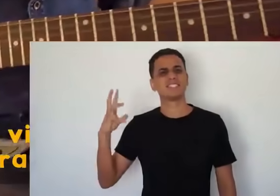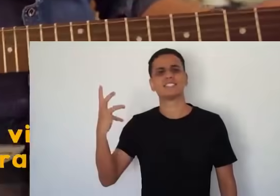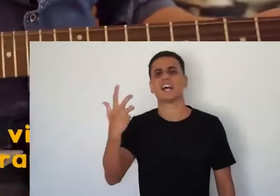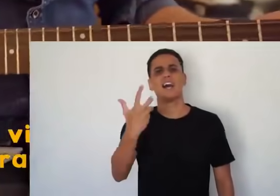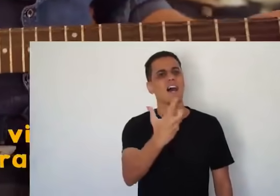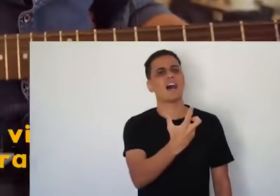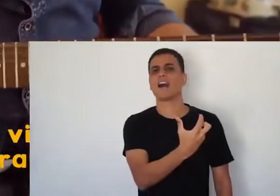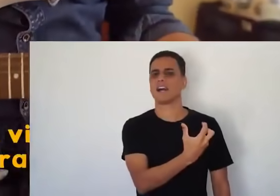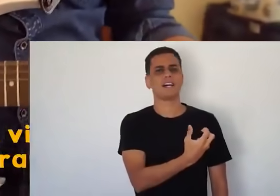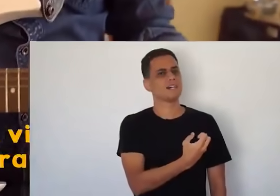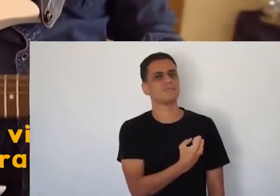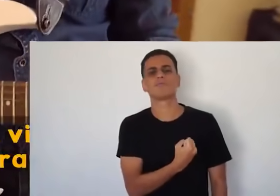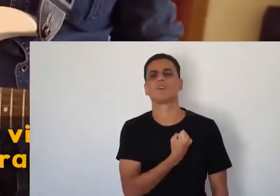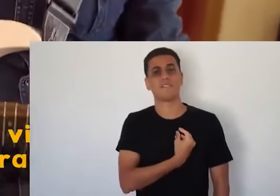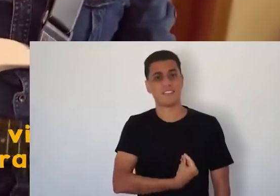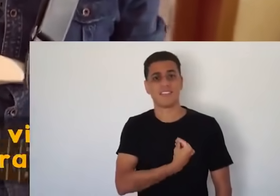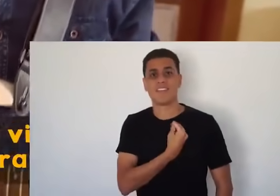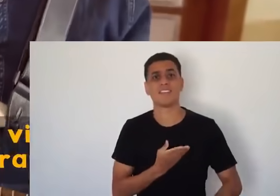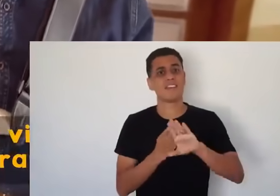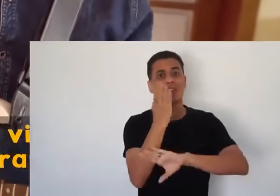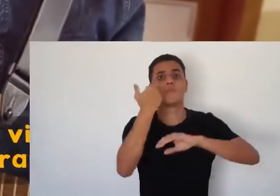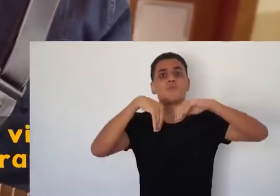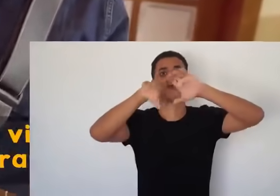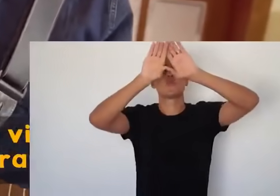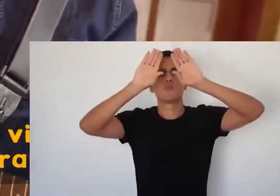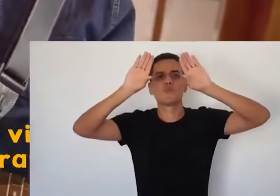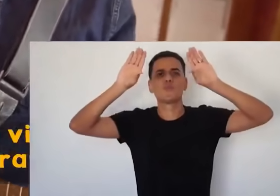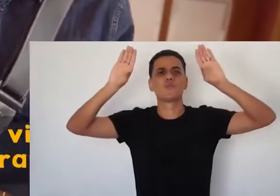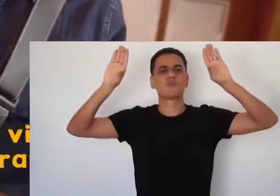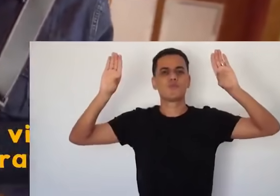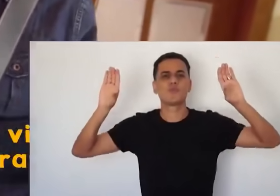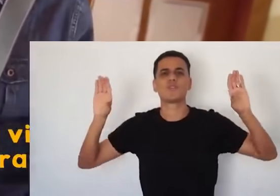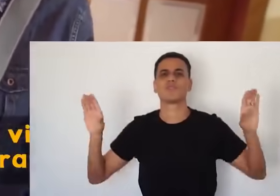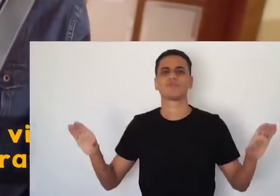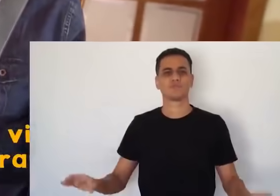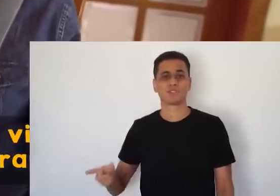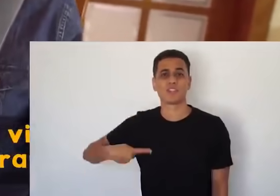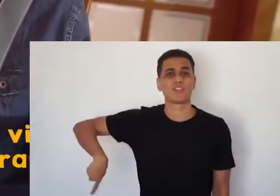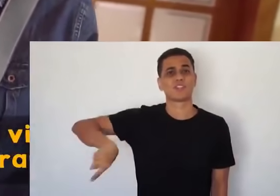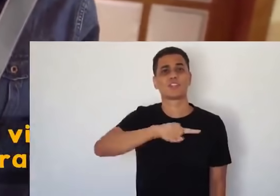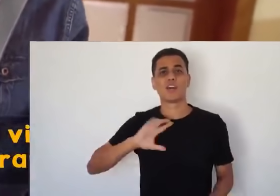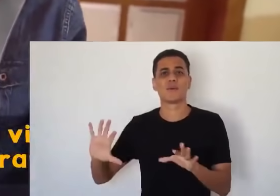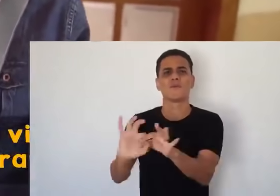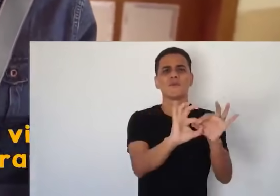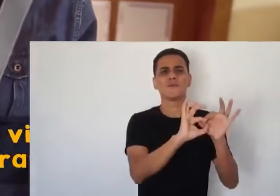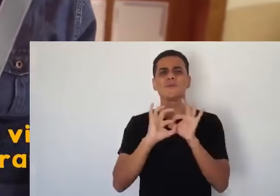nele crer tenha a vida eterna, e